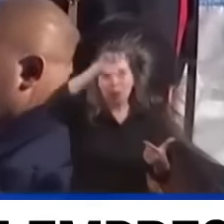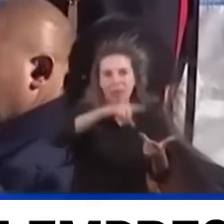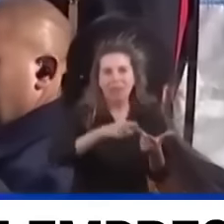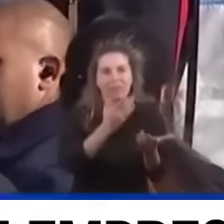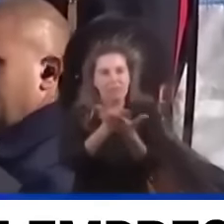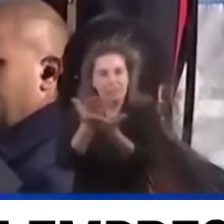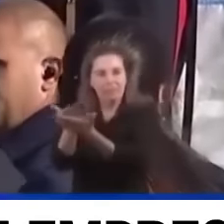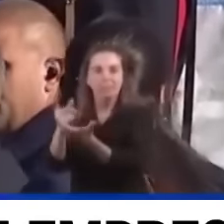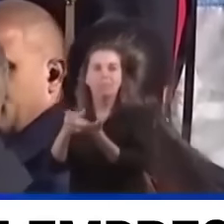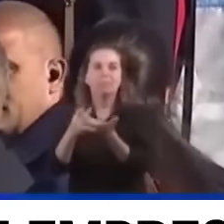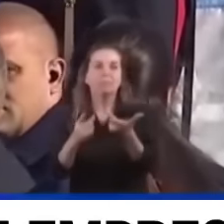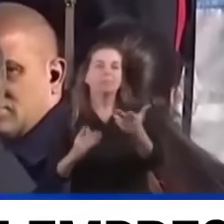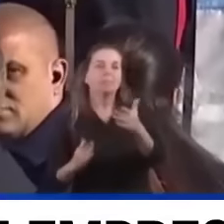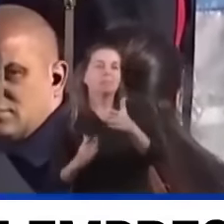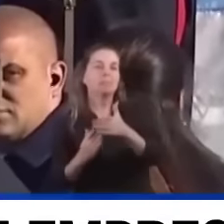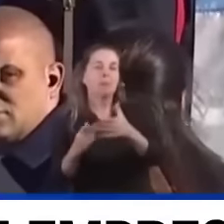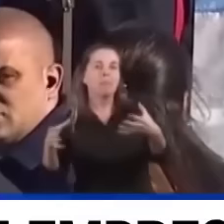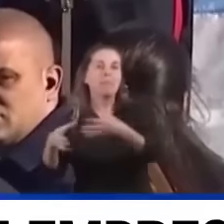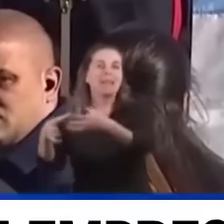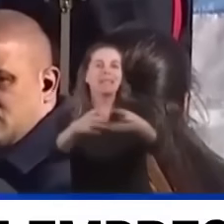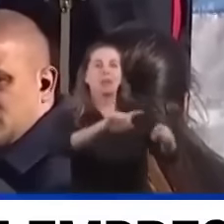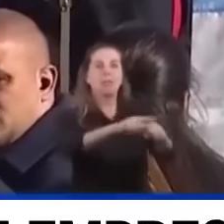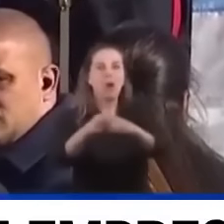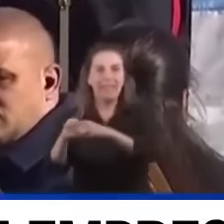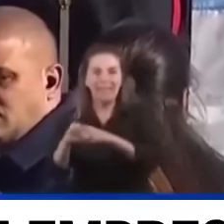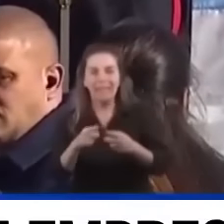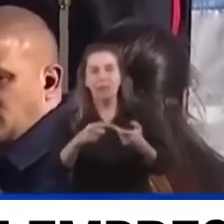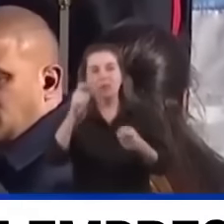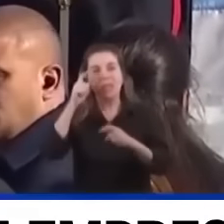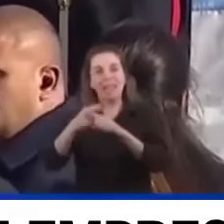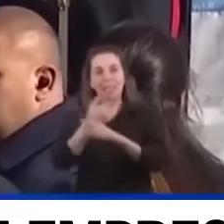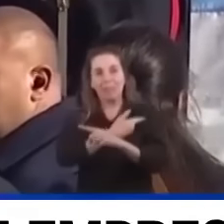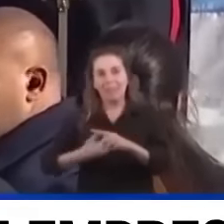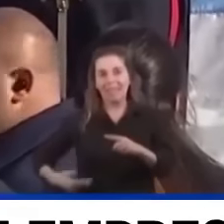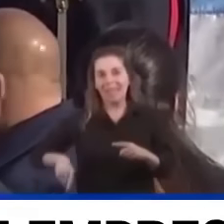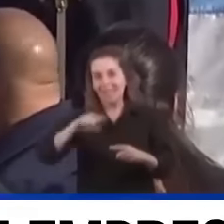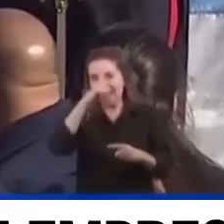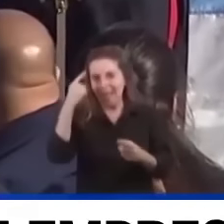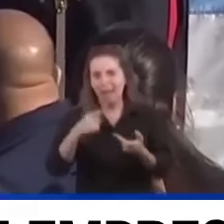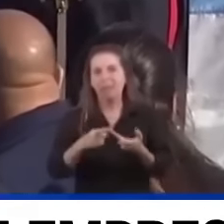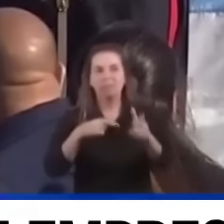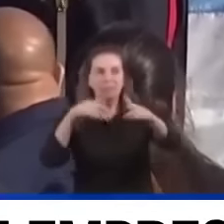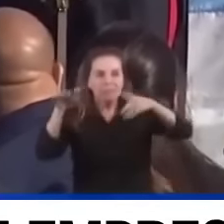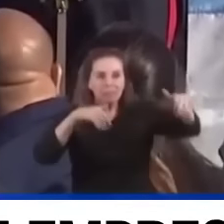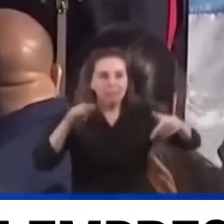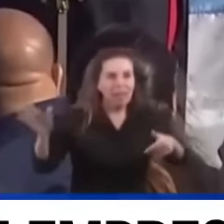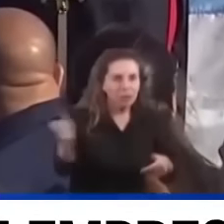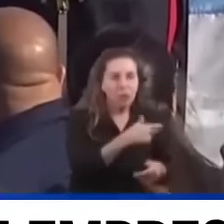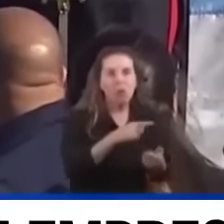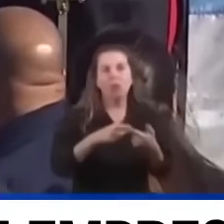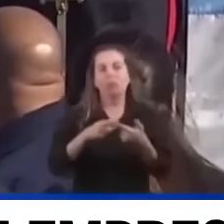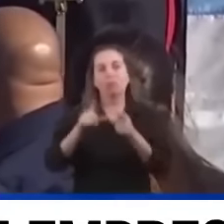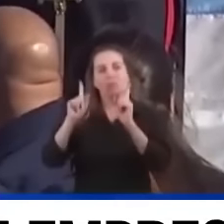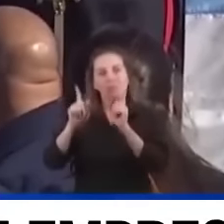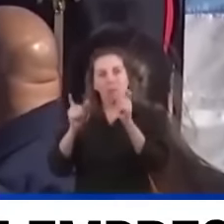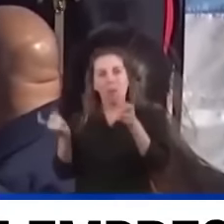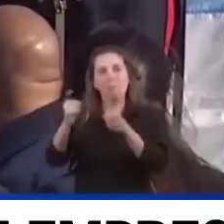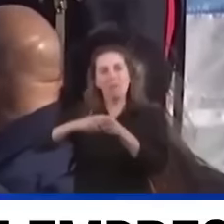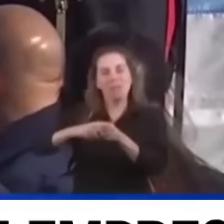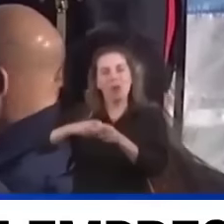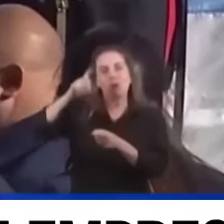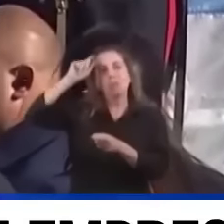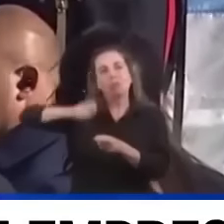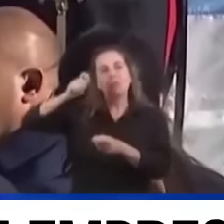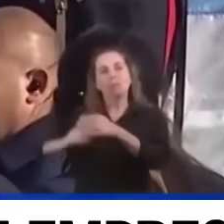de uma reunião, né, com o presidente da República, o presidente Lula. E o que o porta-voz da Casa Rosada nos disse é que